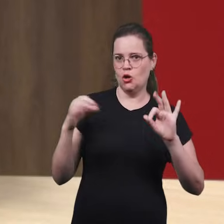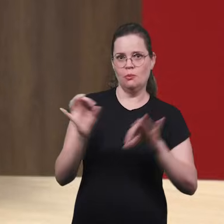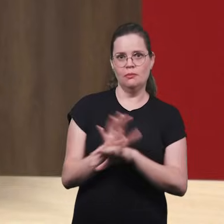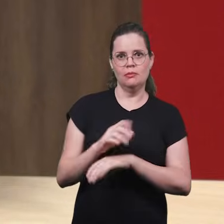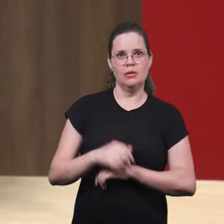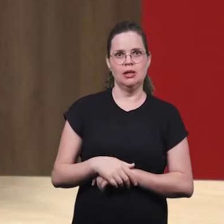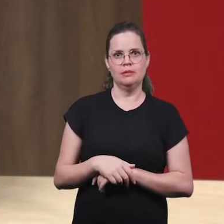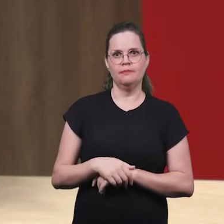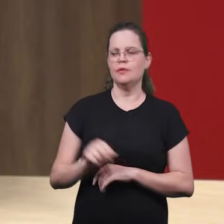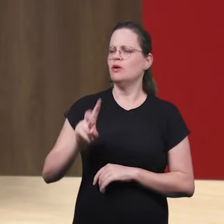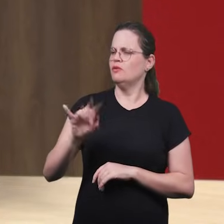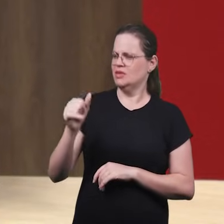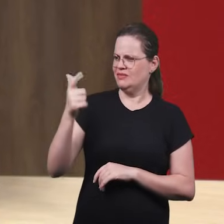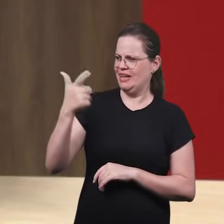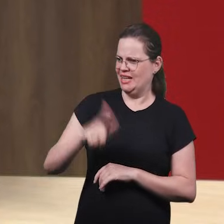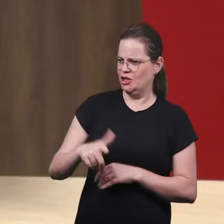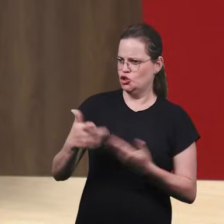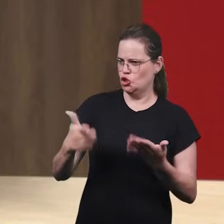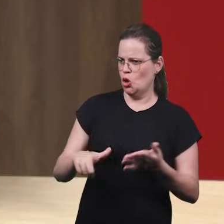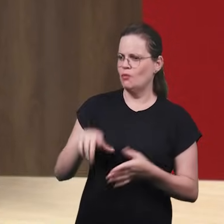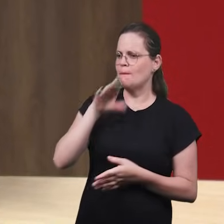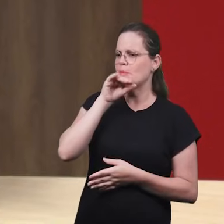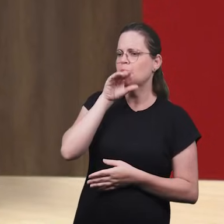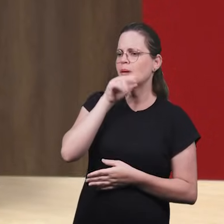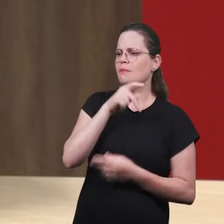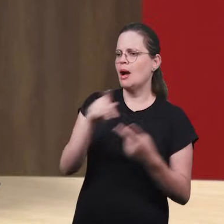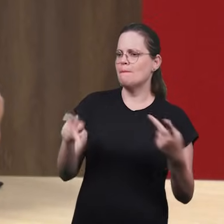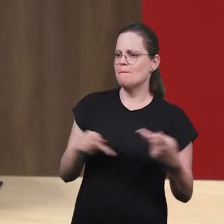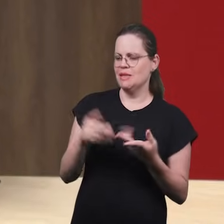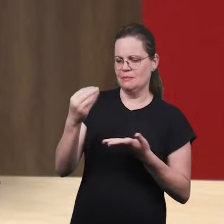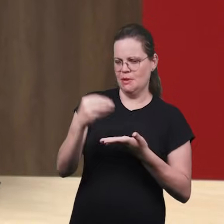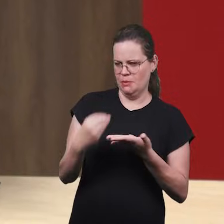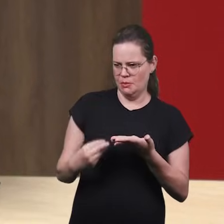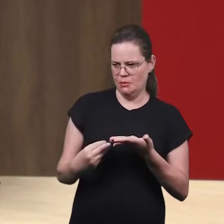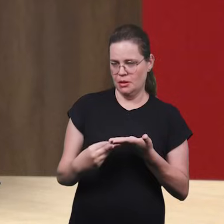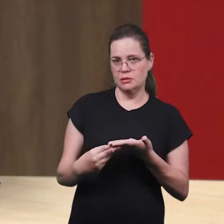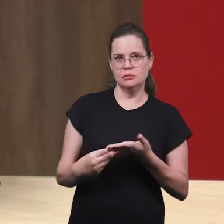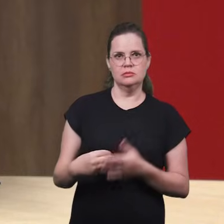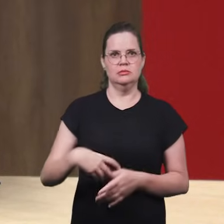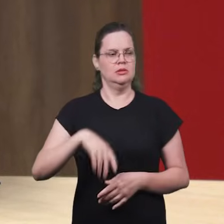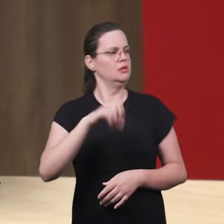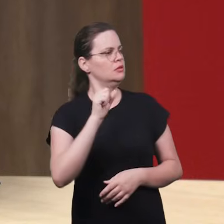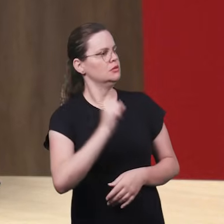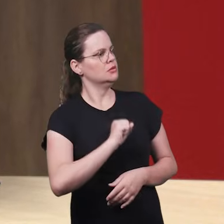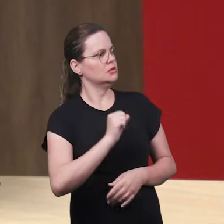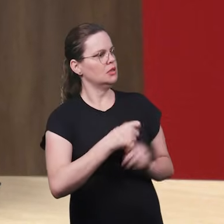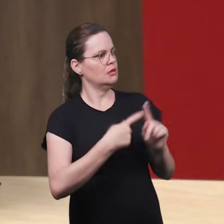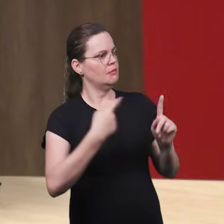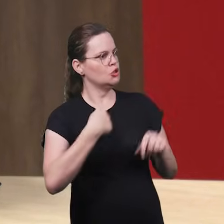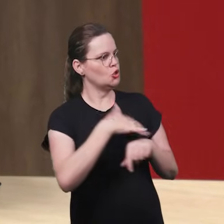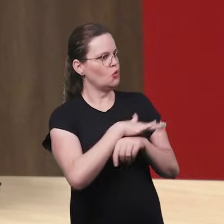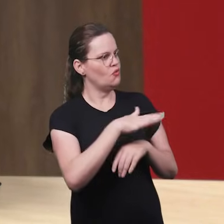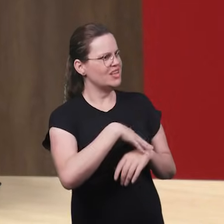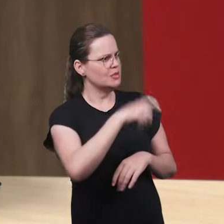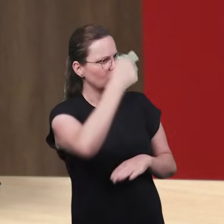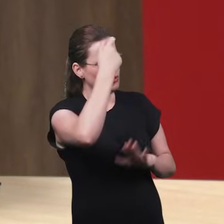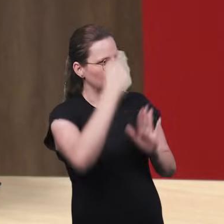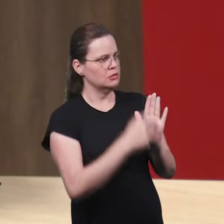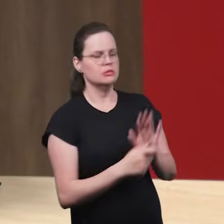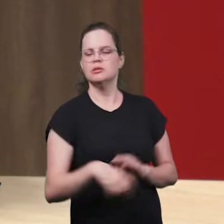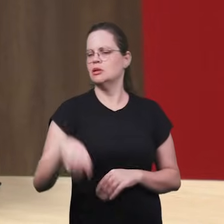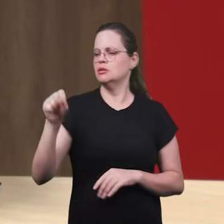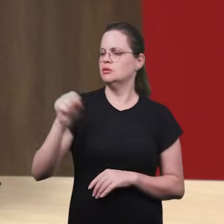todinho. O senhor vai querer novamente a pizza disso com aquilo? Uhum. Sim, mas eu estou falando com uma máquina. Sim,